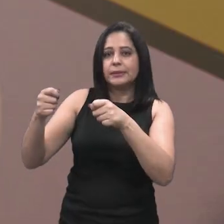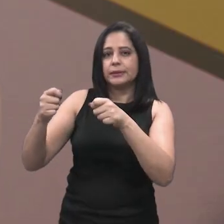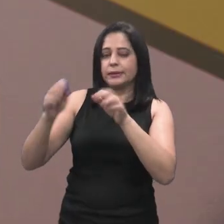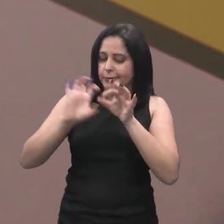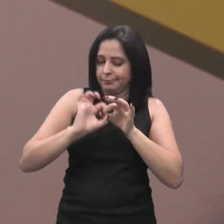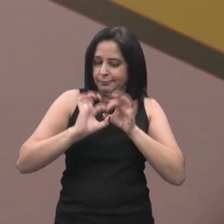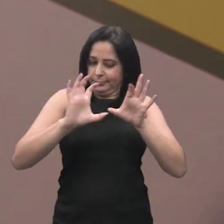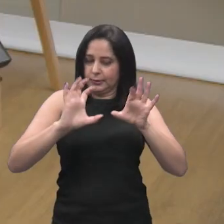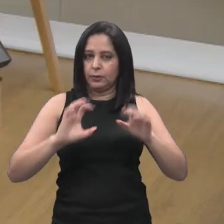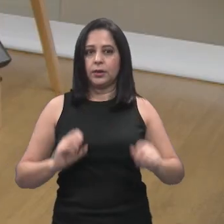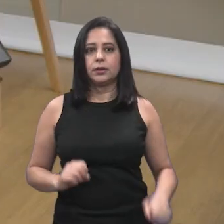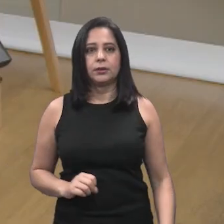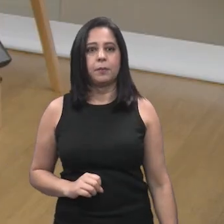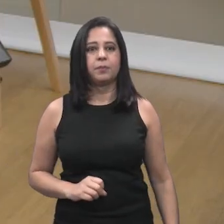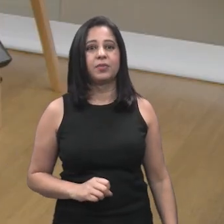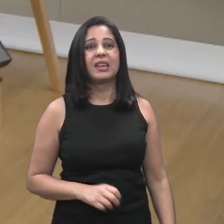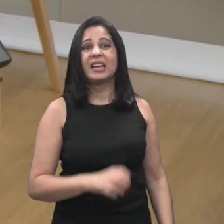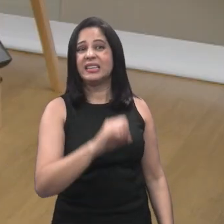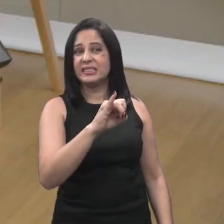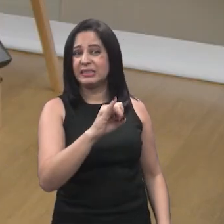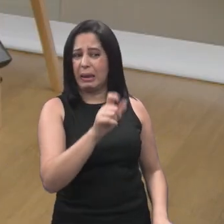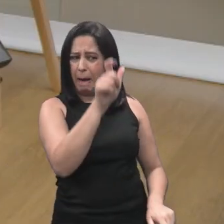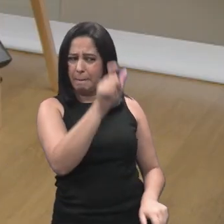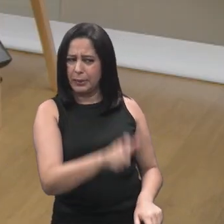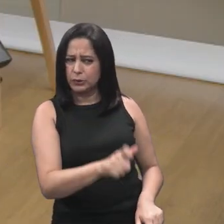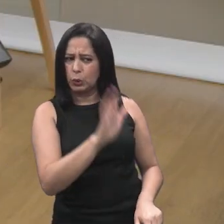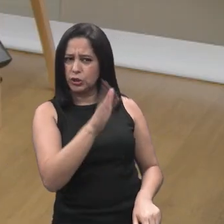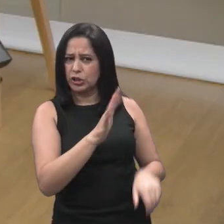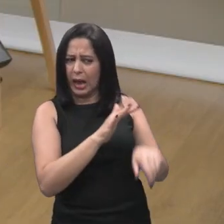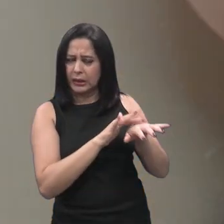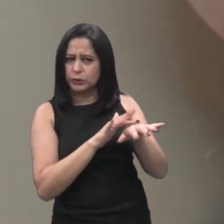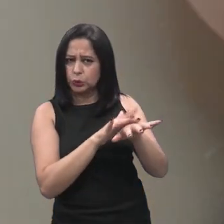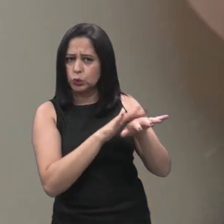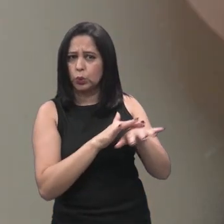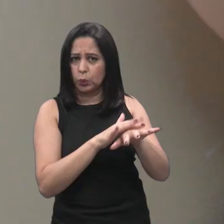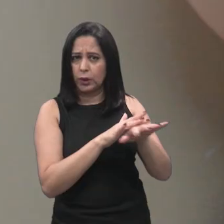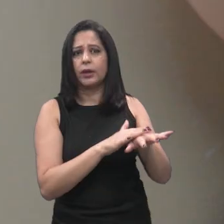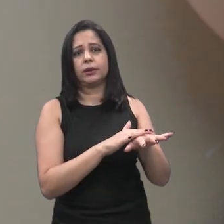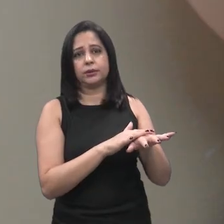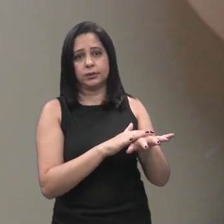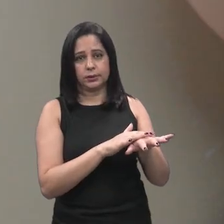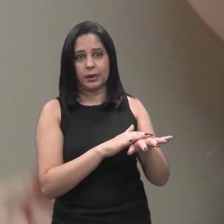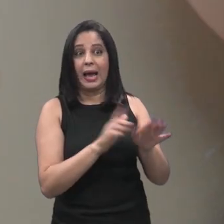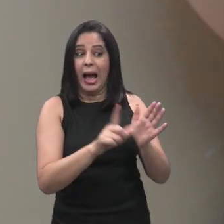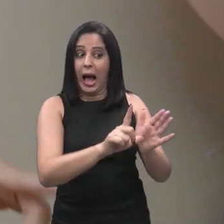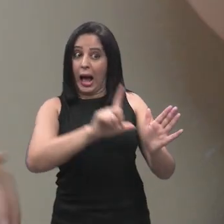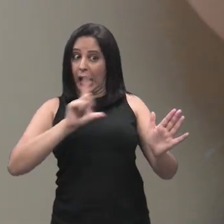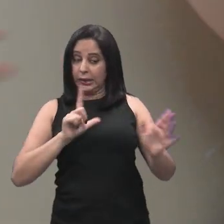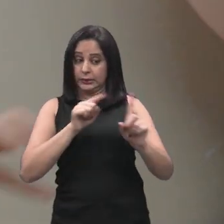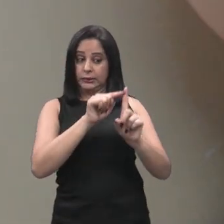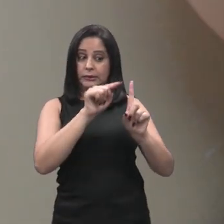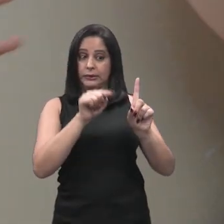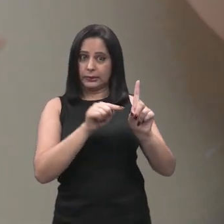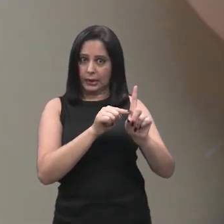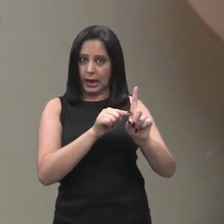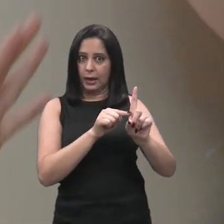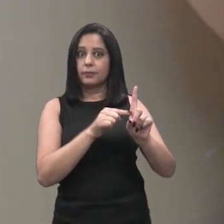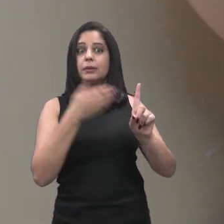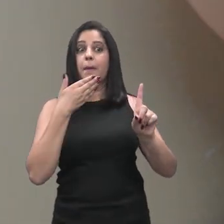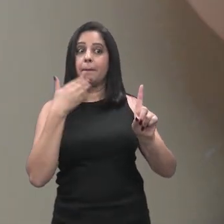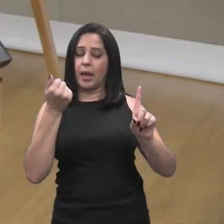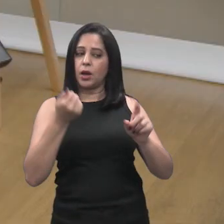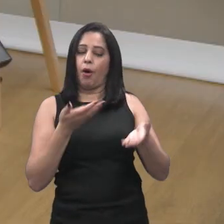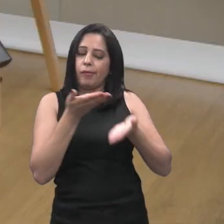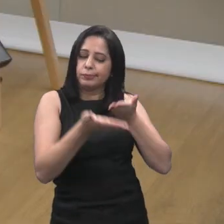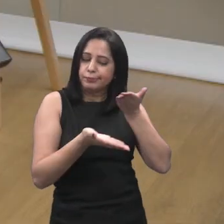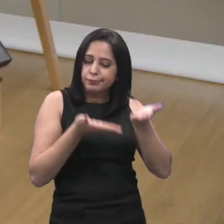liberando mesmo. Sim. No caso de uma pessoa que já tem a doença, o ideal é esse acompanhamento, claro, né? Antes da gravidez, né? De Sim, pensar antes